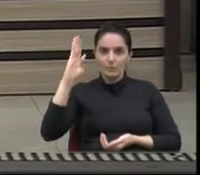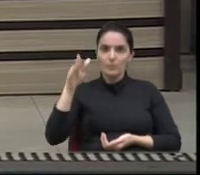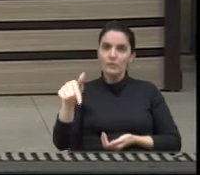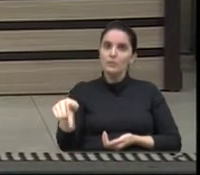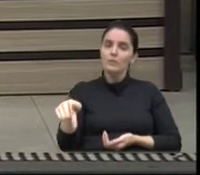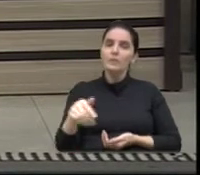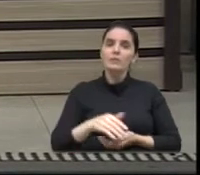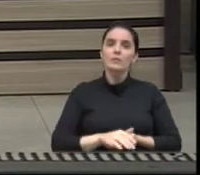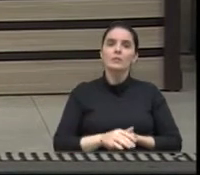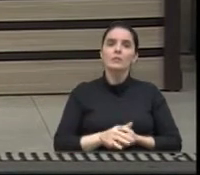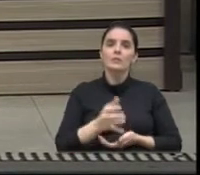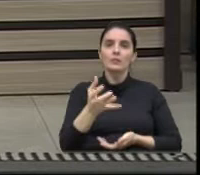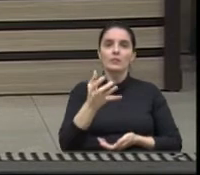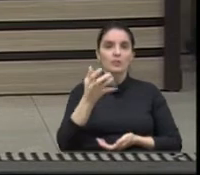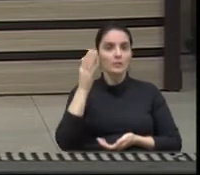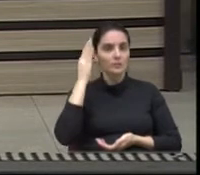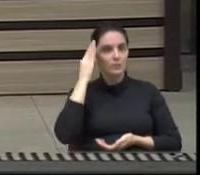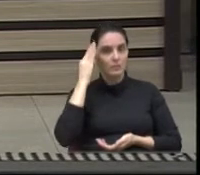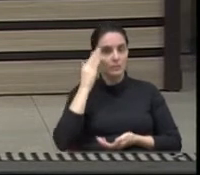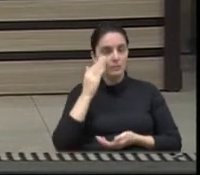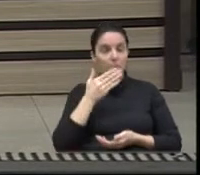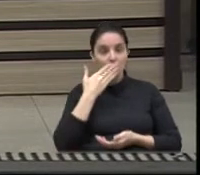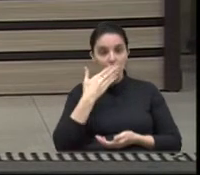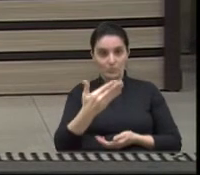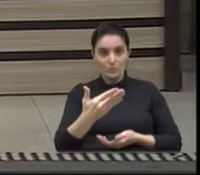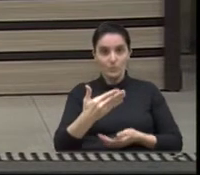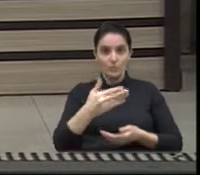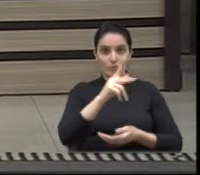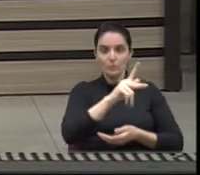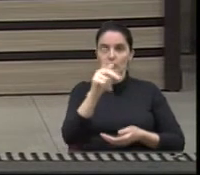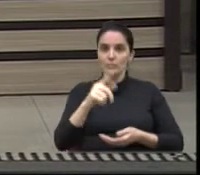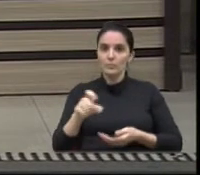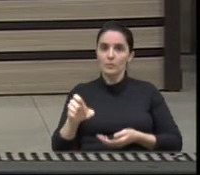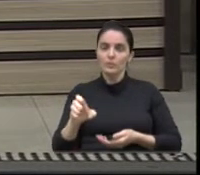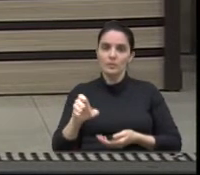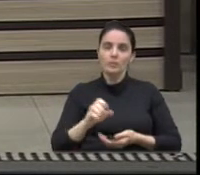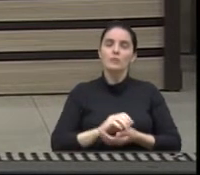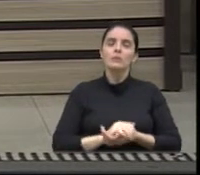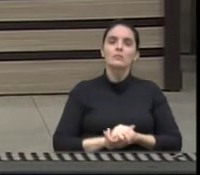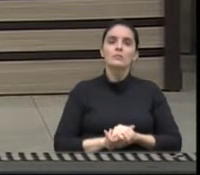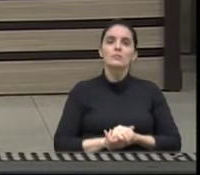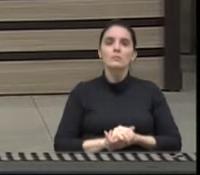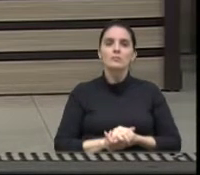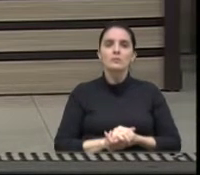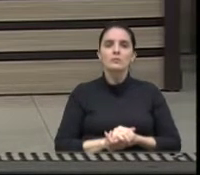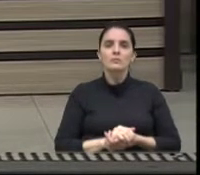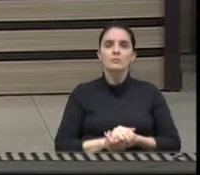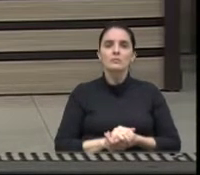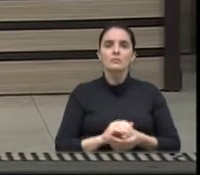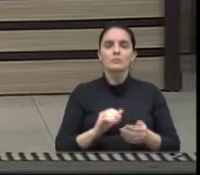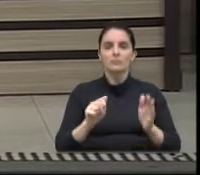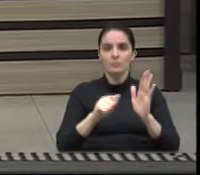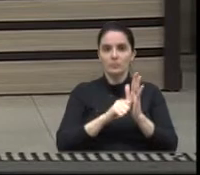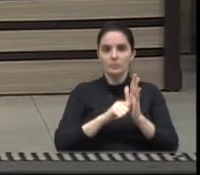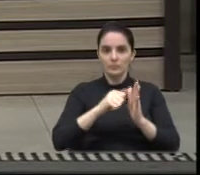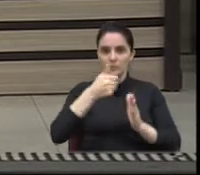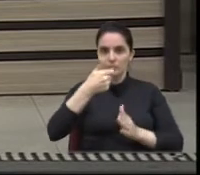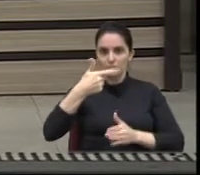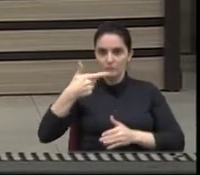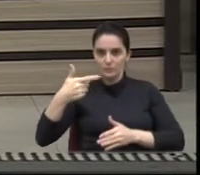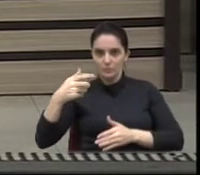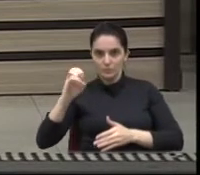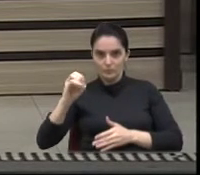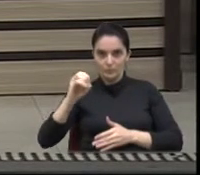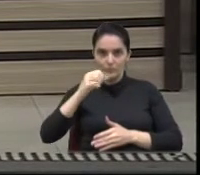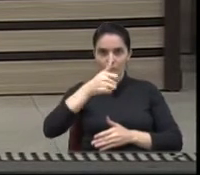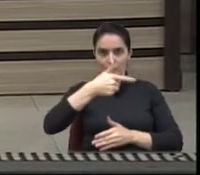440-2017. Requeremos ao presidente da Câmara Municipal, Sua Excelência, o vereador José Roberto Bernardo, com fundamento nos artigos 120 e 121